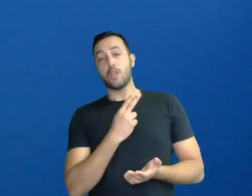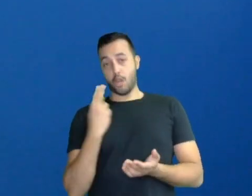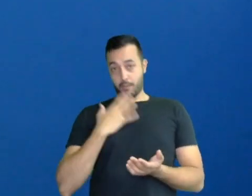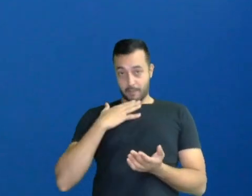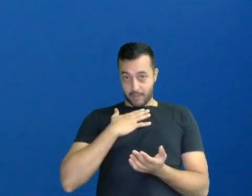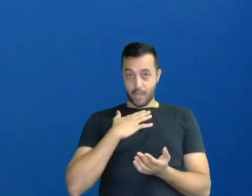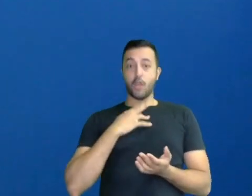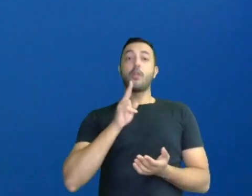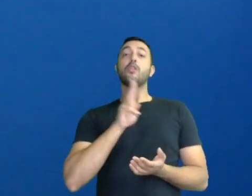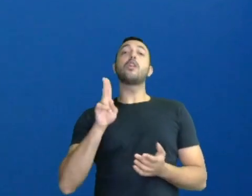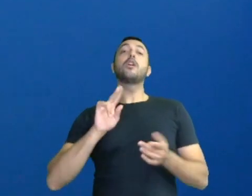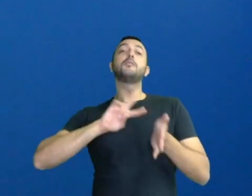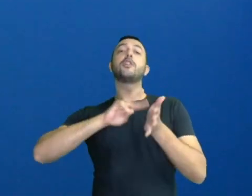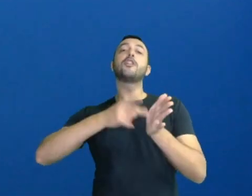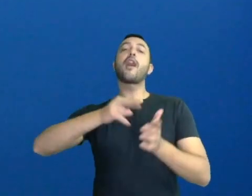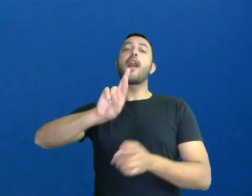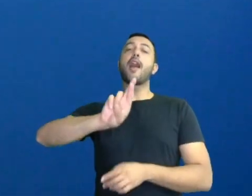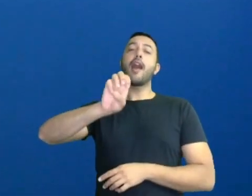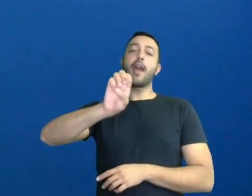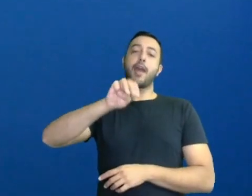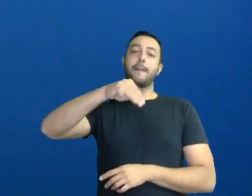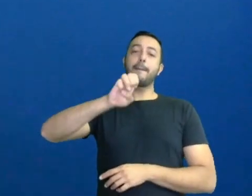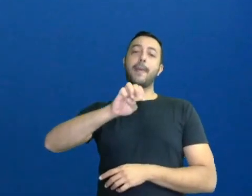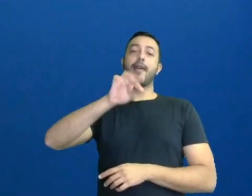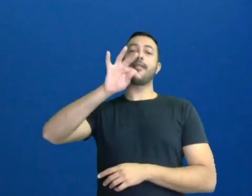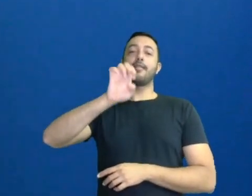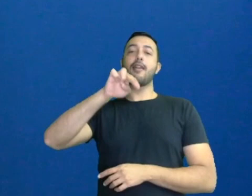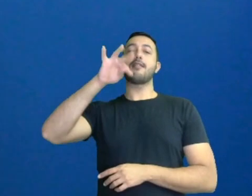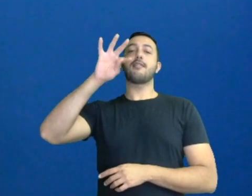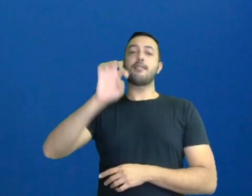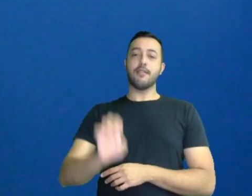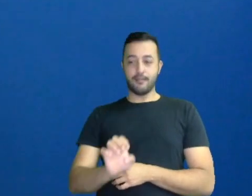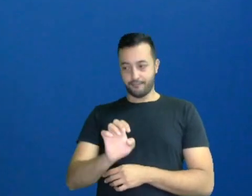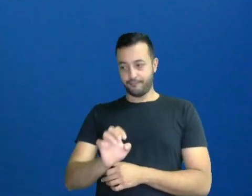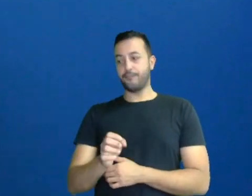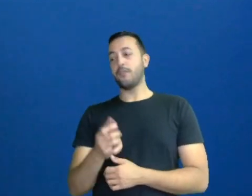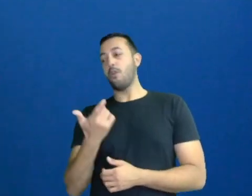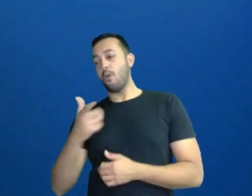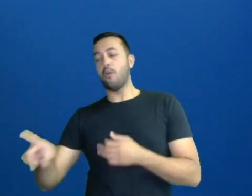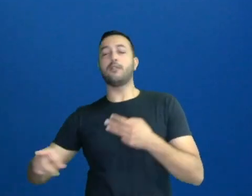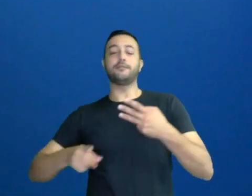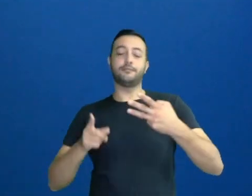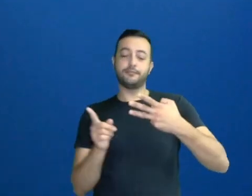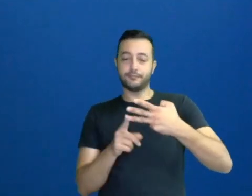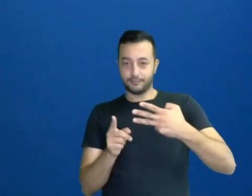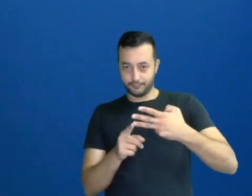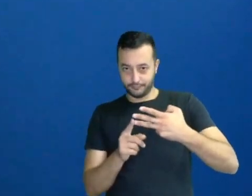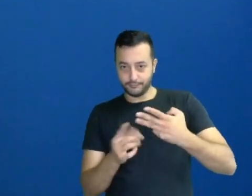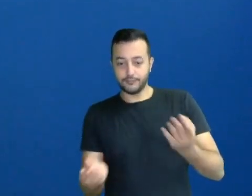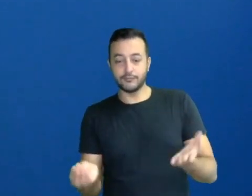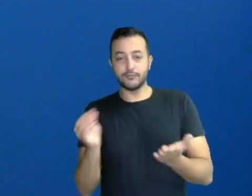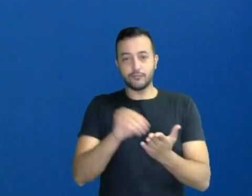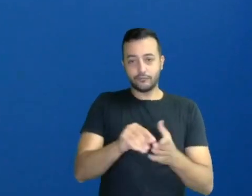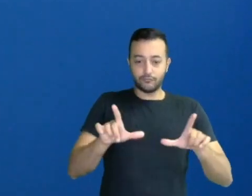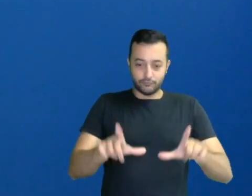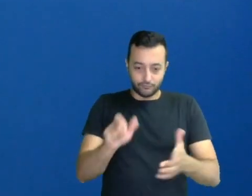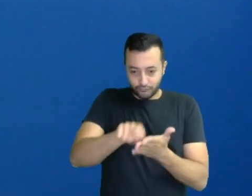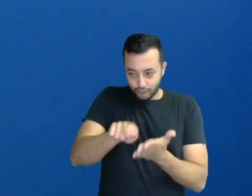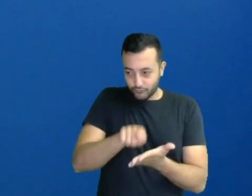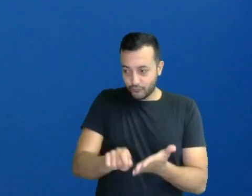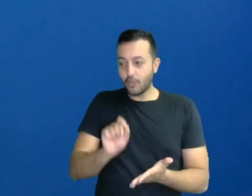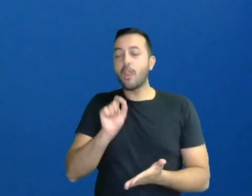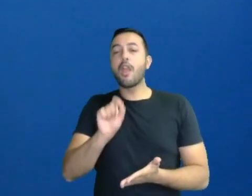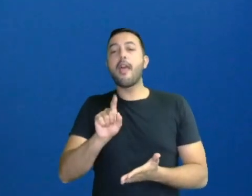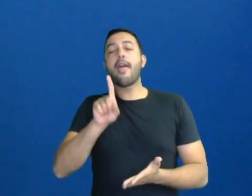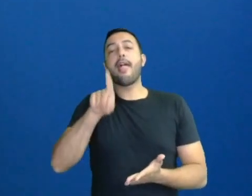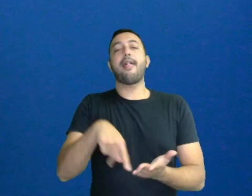de remetente certo outra parte né que com cunha e o bilhete é